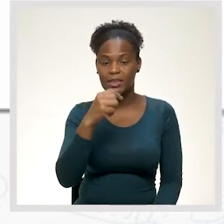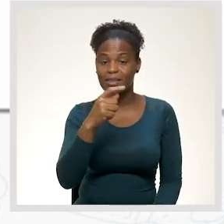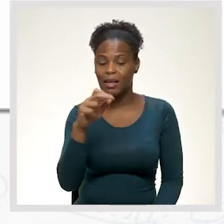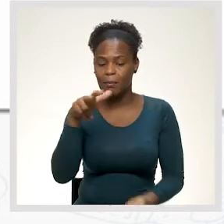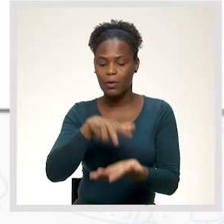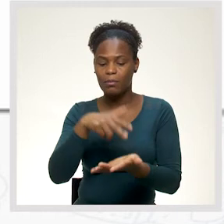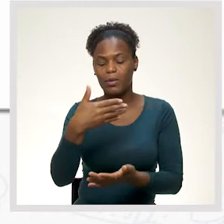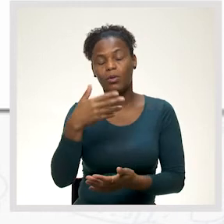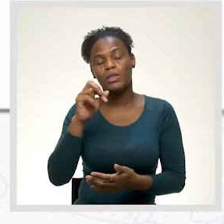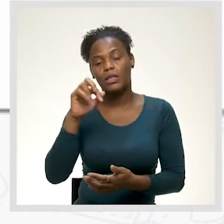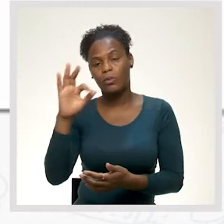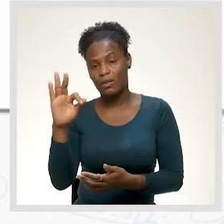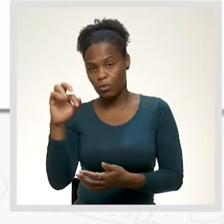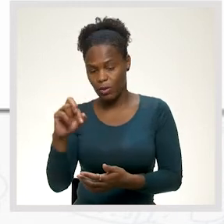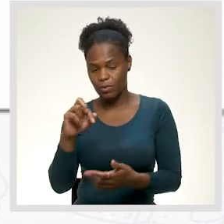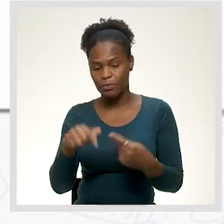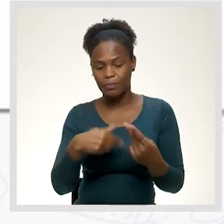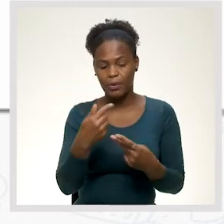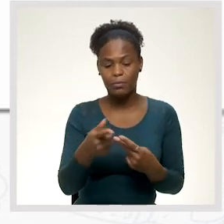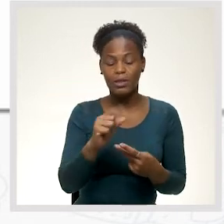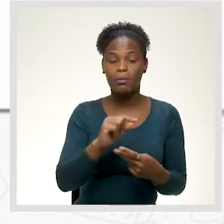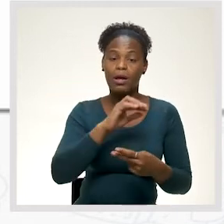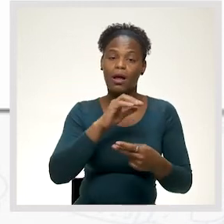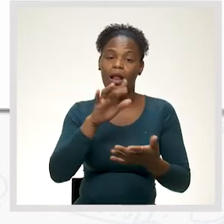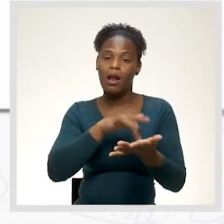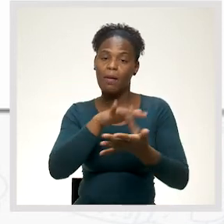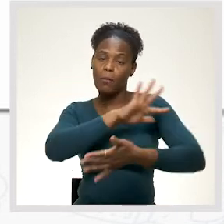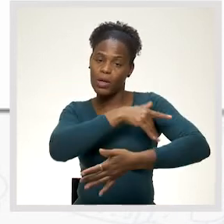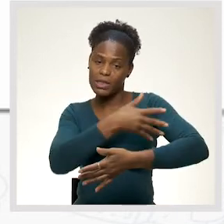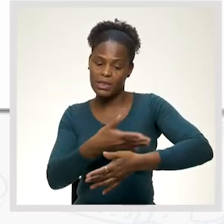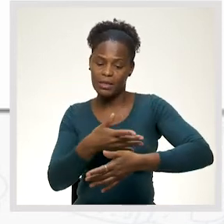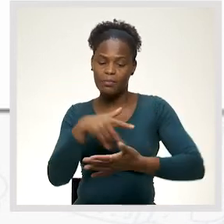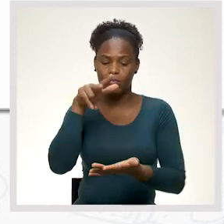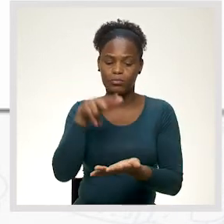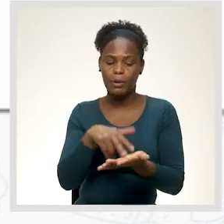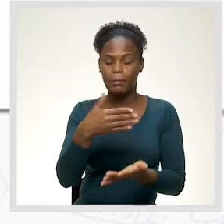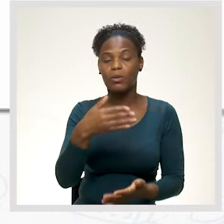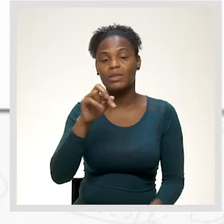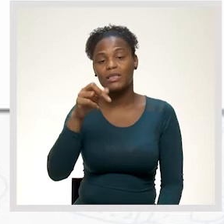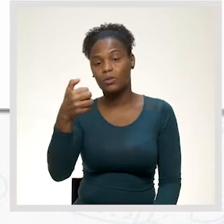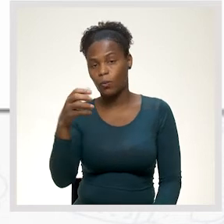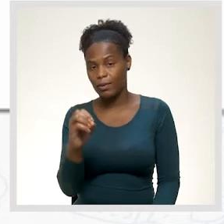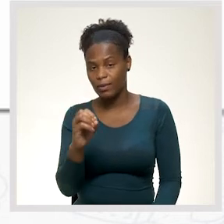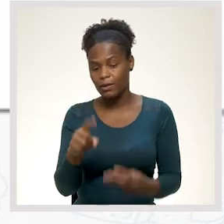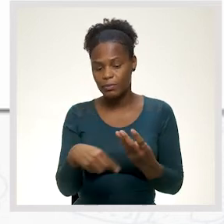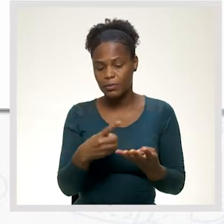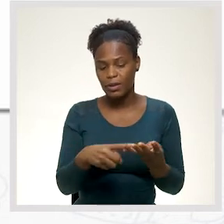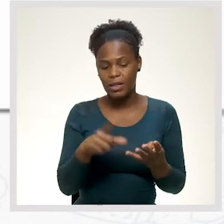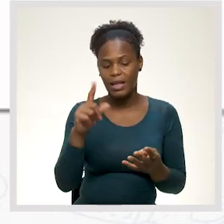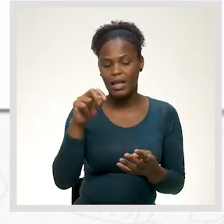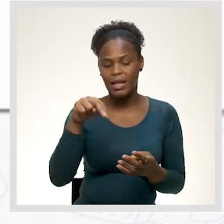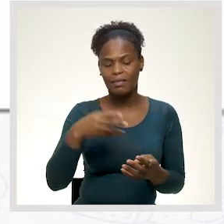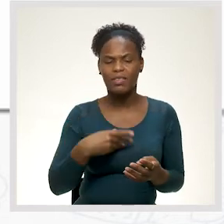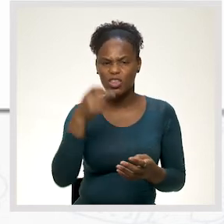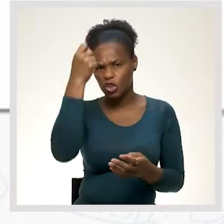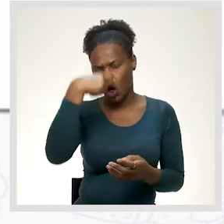publicada em 1848. A obra poética Poesias, de 1850. Lendas e